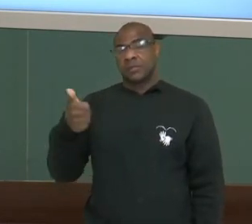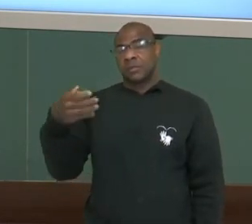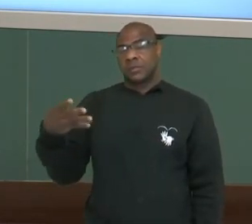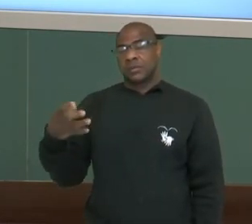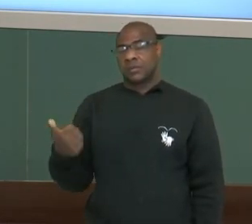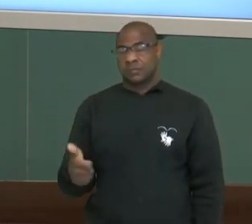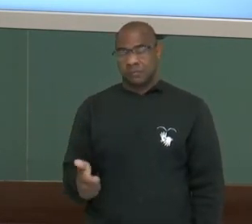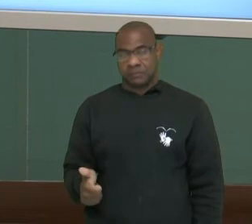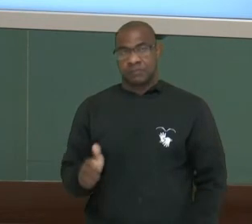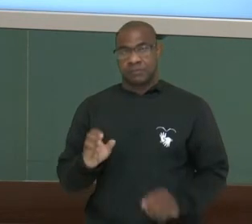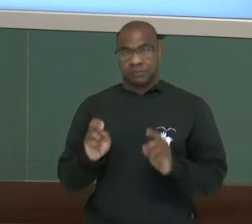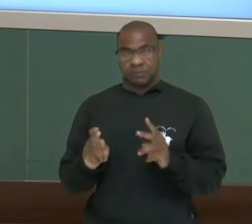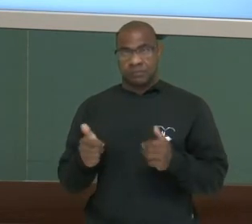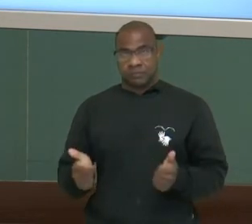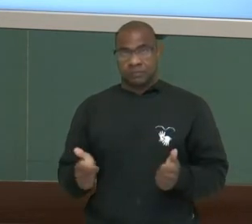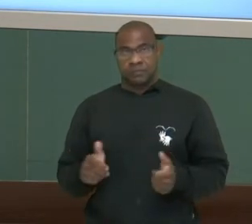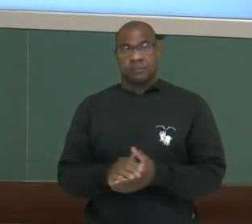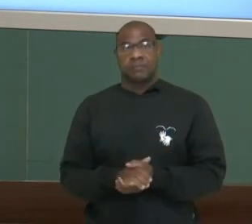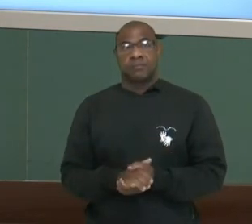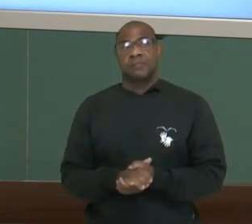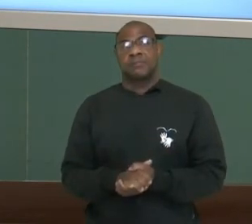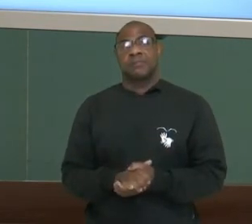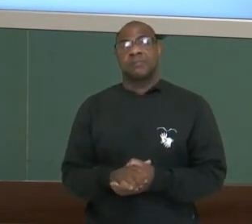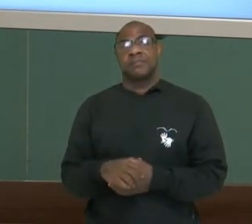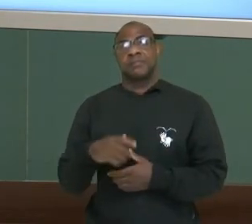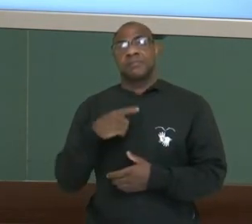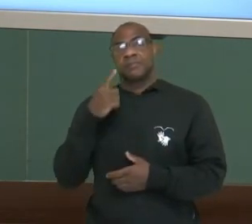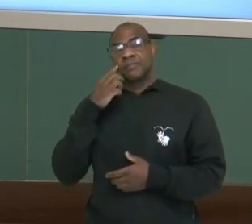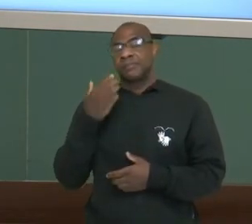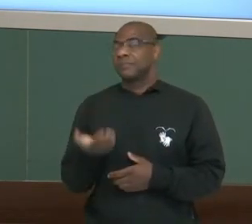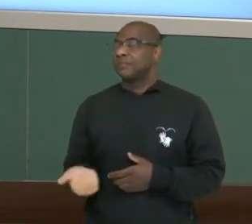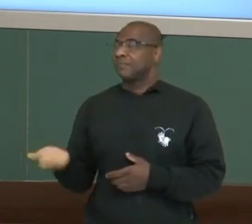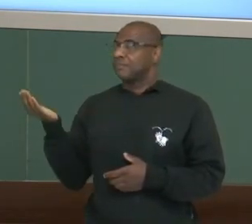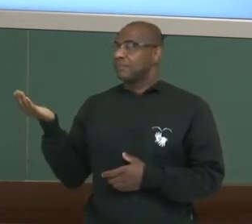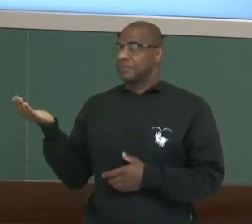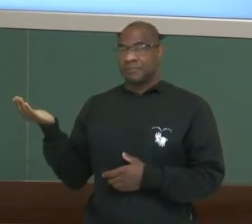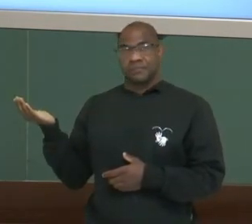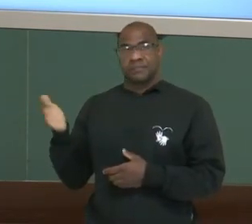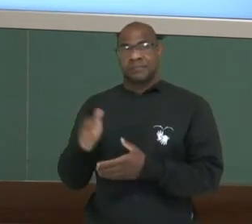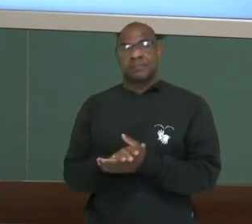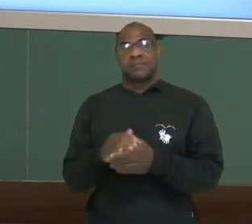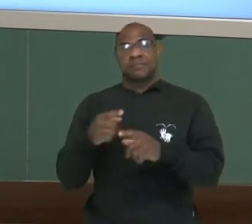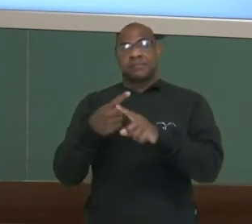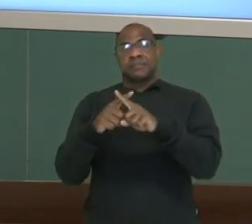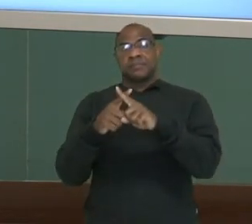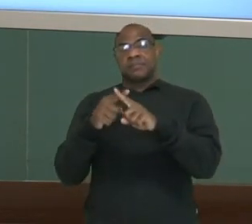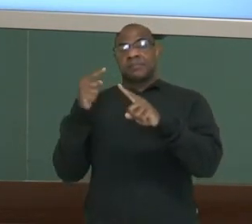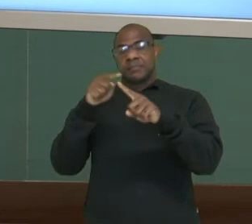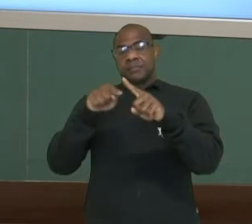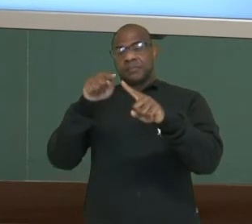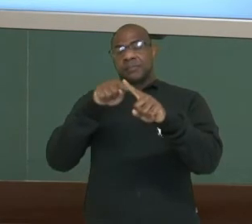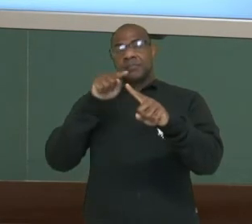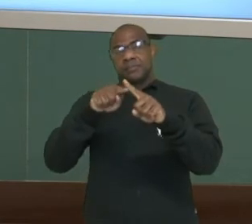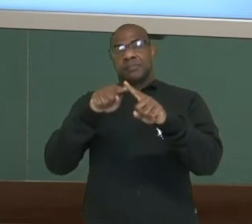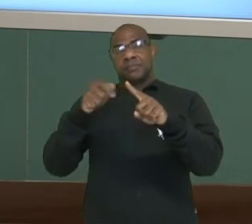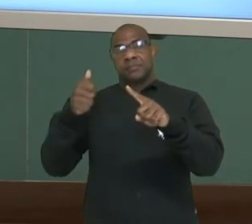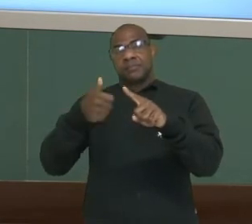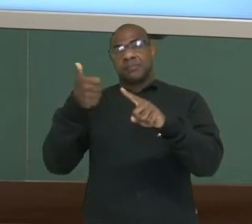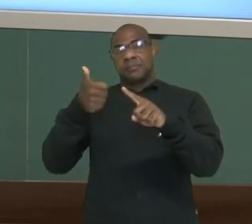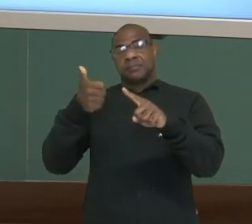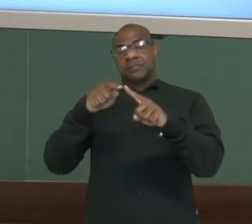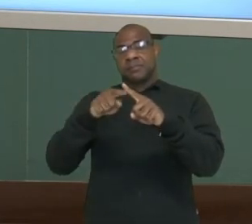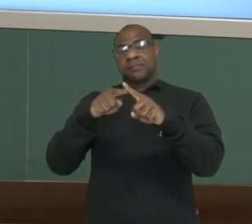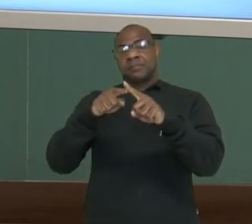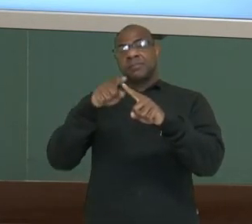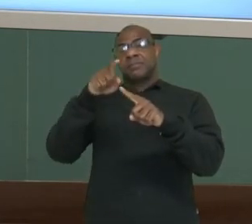14 onzeavos. O ponto é sempre um par ordenado, primeiro o valor de x, depois o valor de y. O